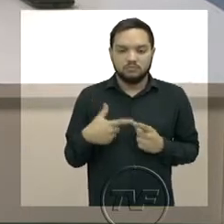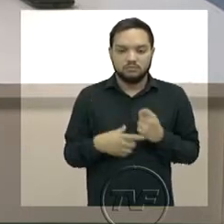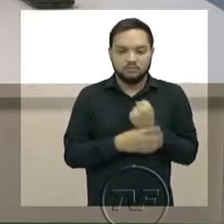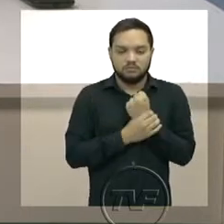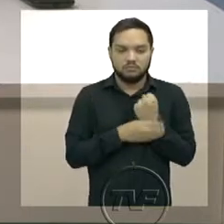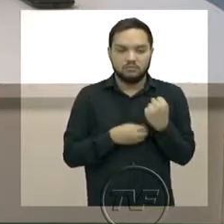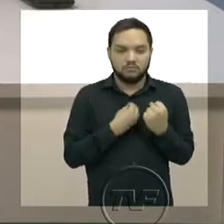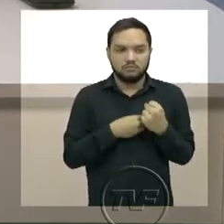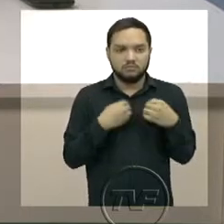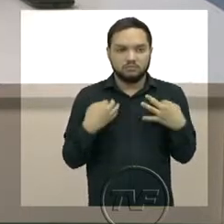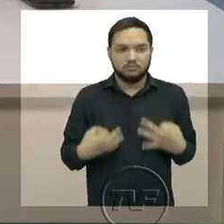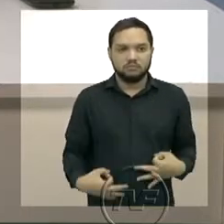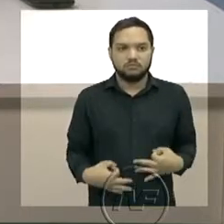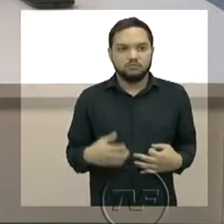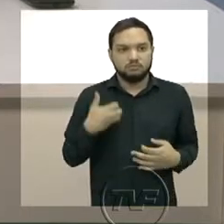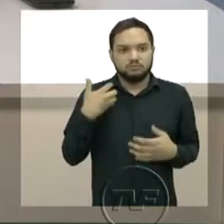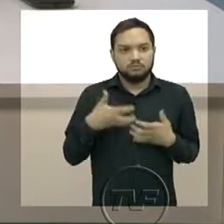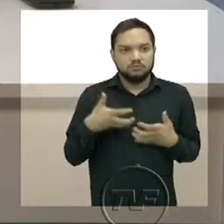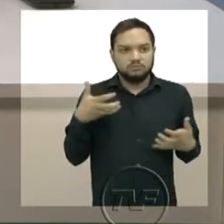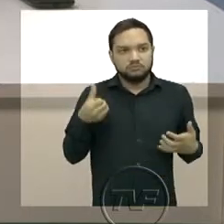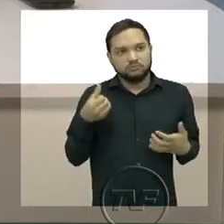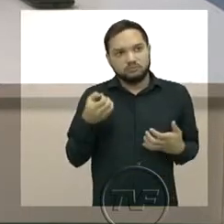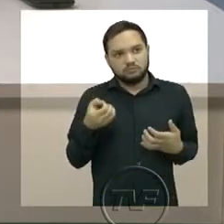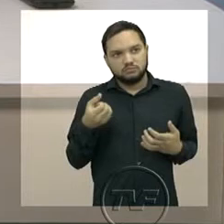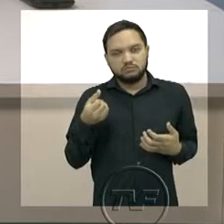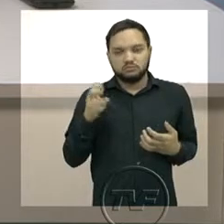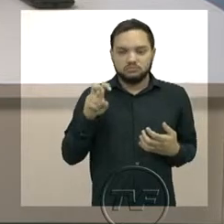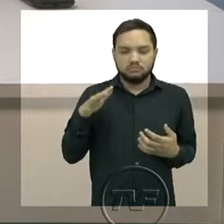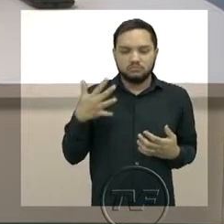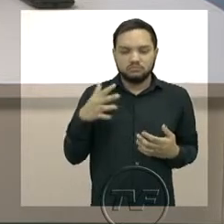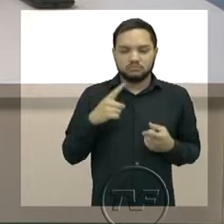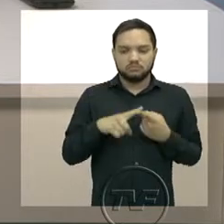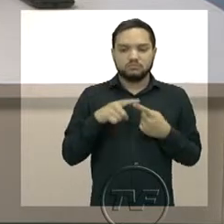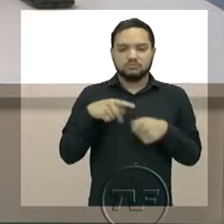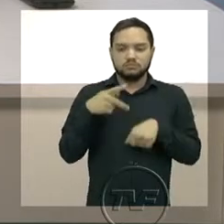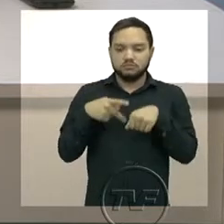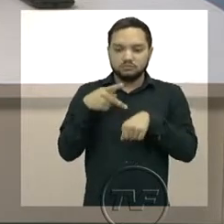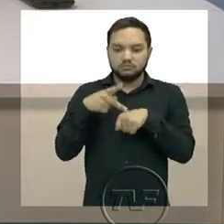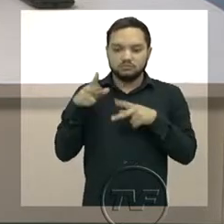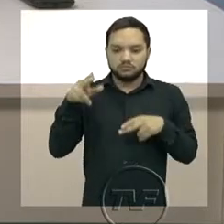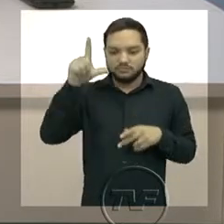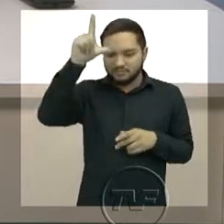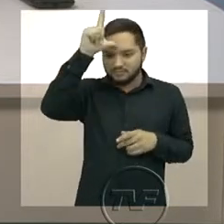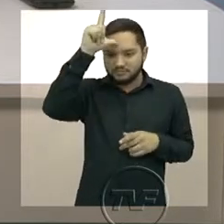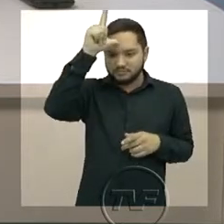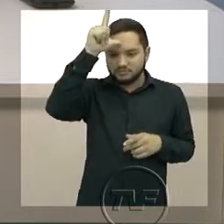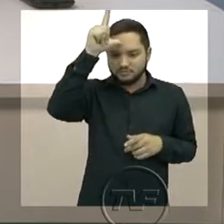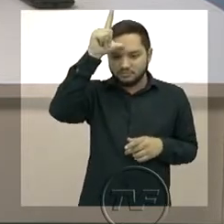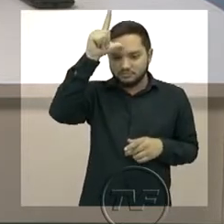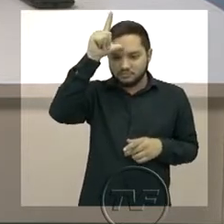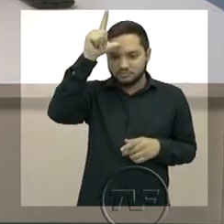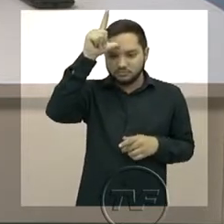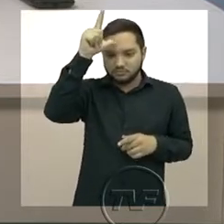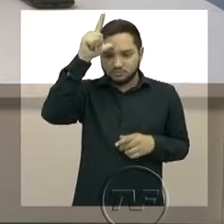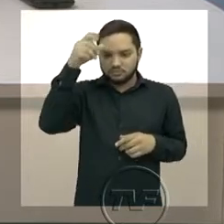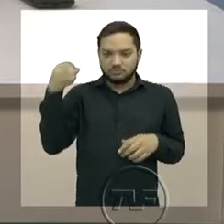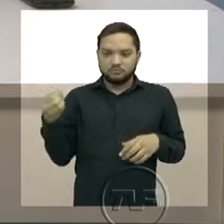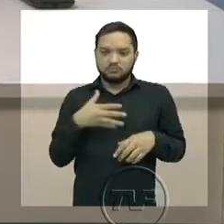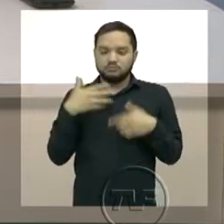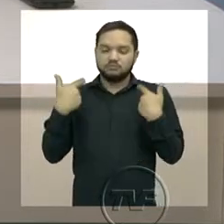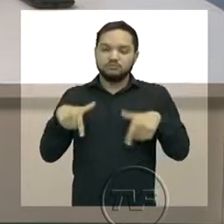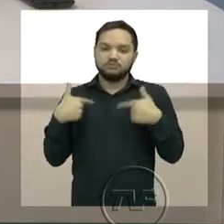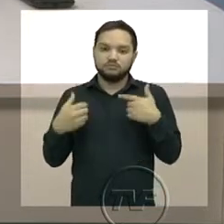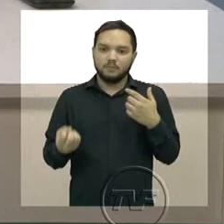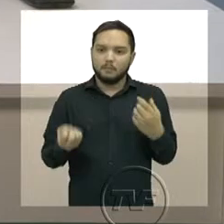dignidade da pessoa na melhor idade, depois de 60, 65 Em alguns países, anos. como a Alemanha, os novos empregos que estão